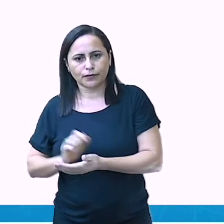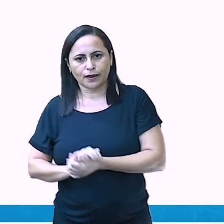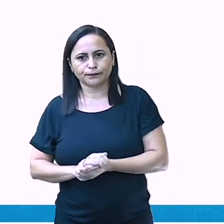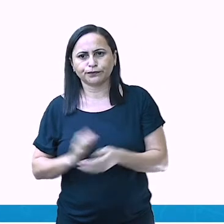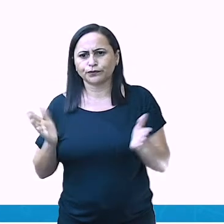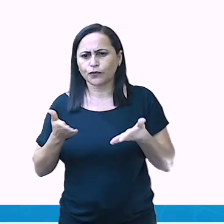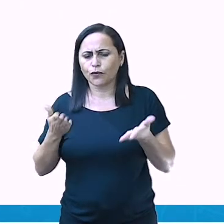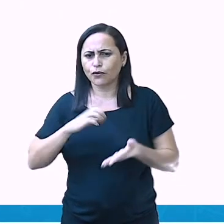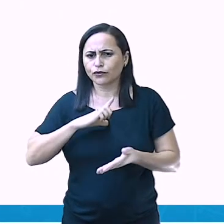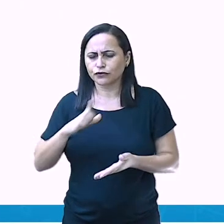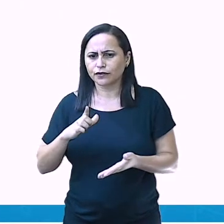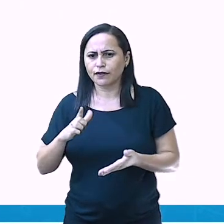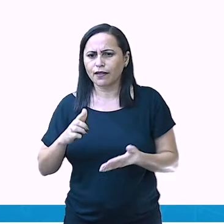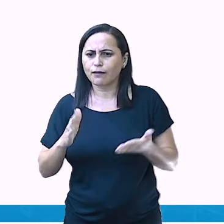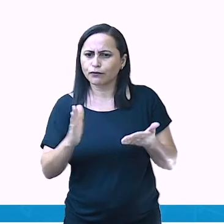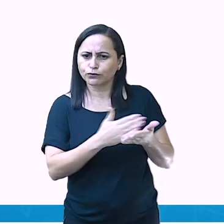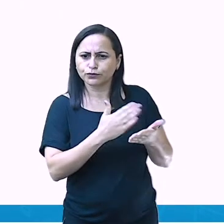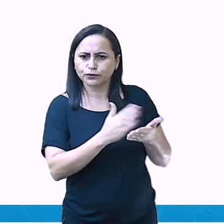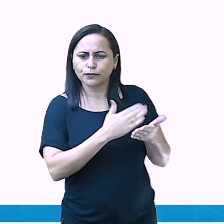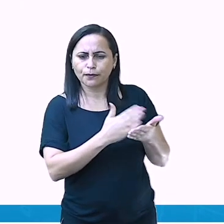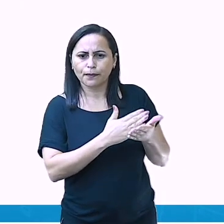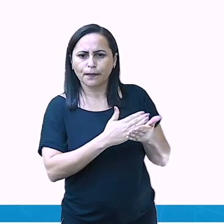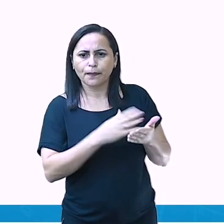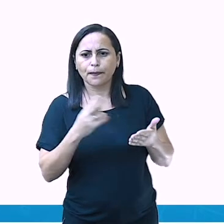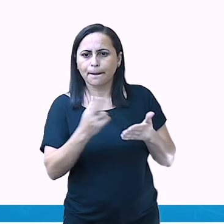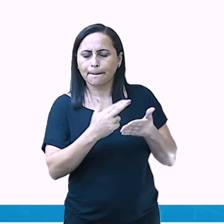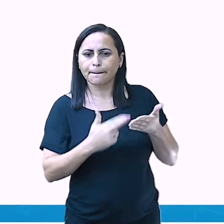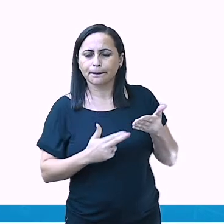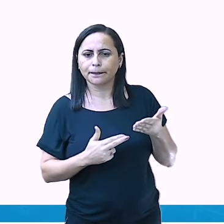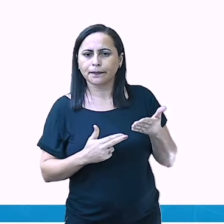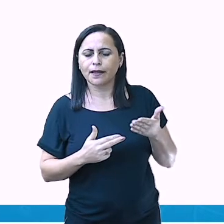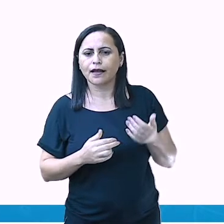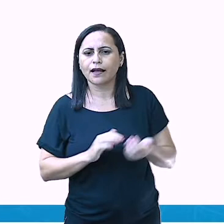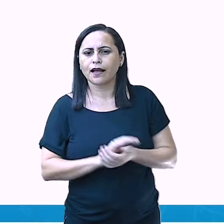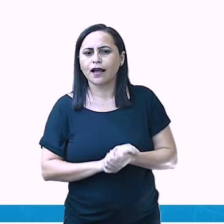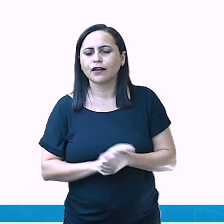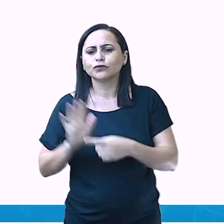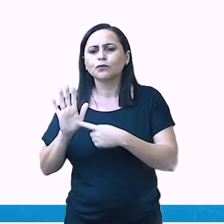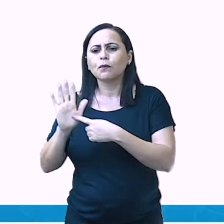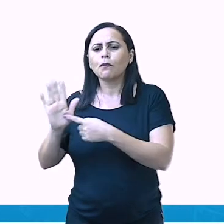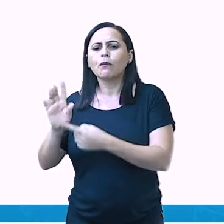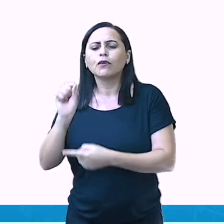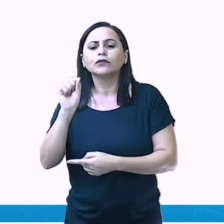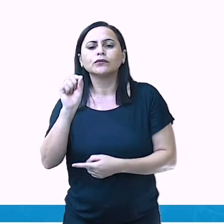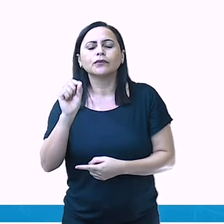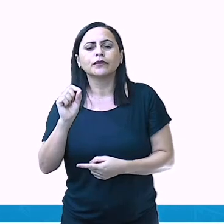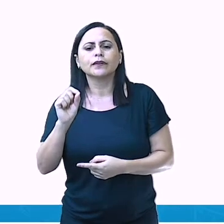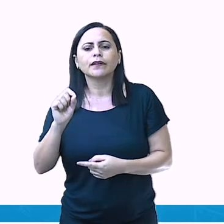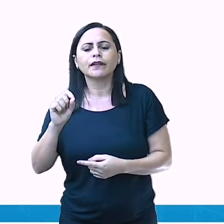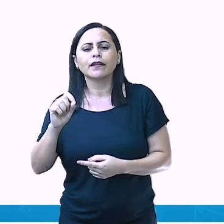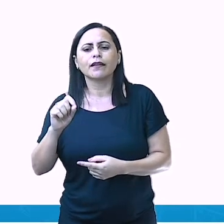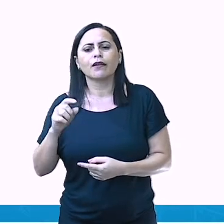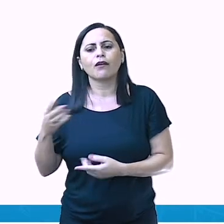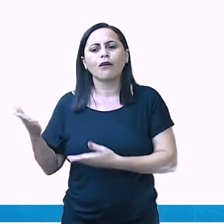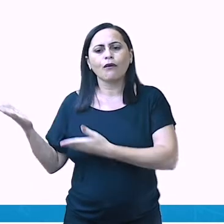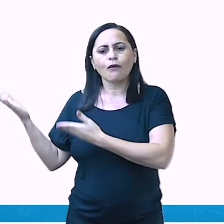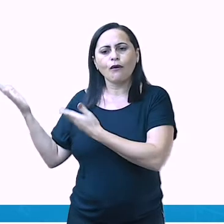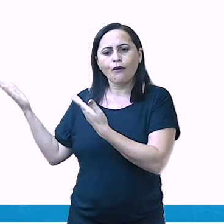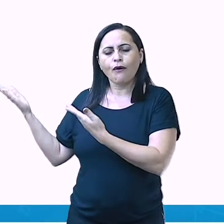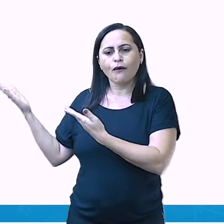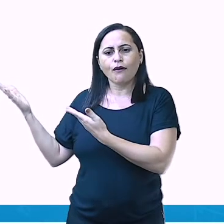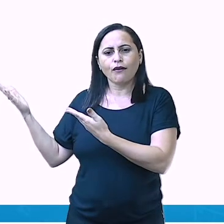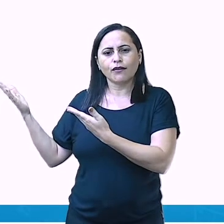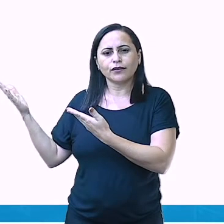livro didático, na sua atividade, que remete muito hoje o quê? Às nossas feiras livres. Então, observe aqui